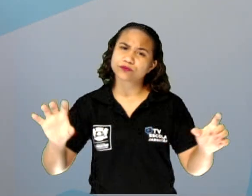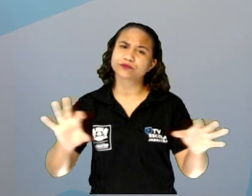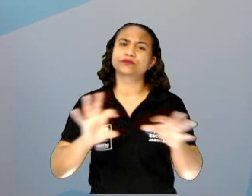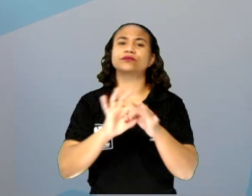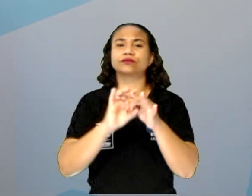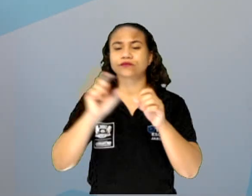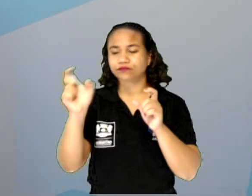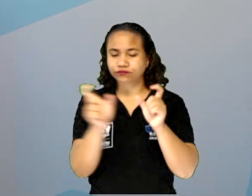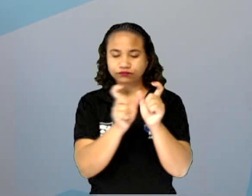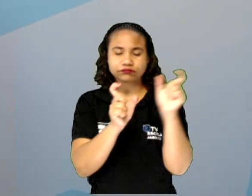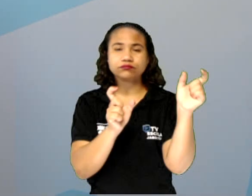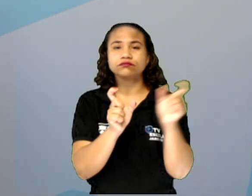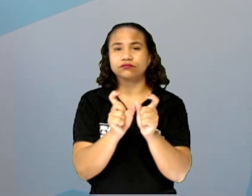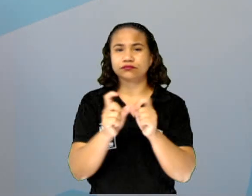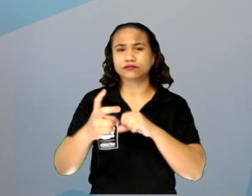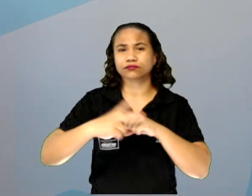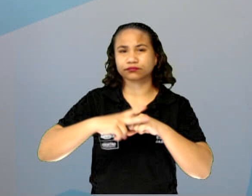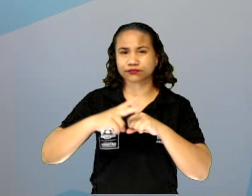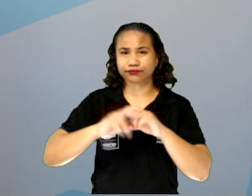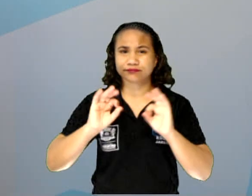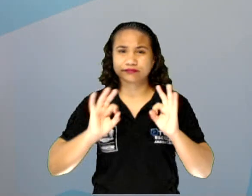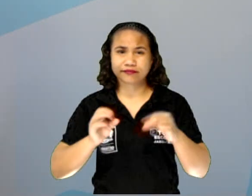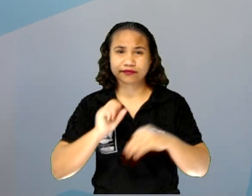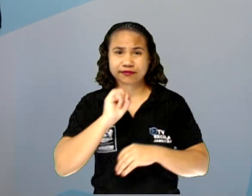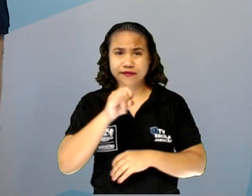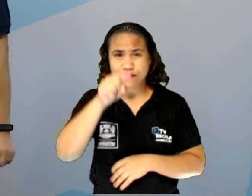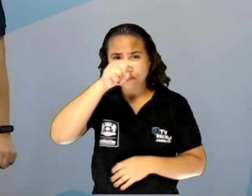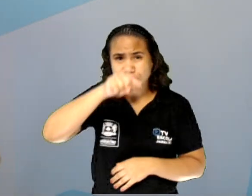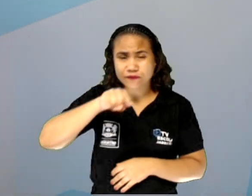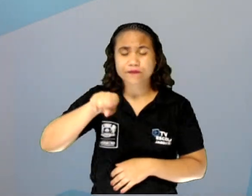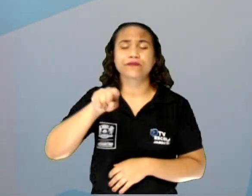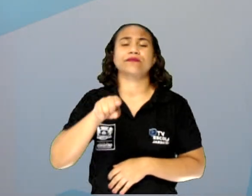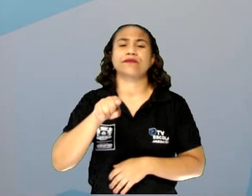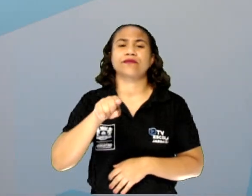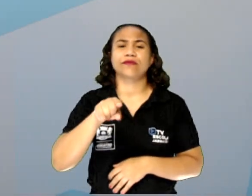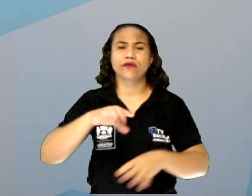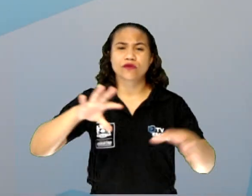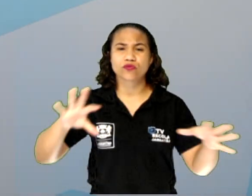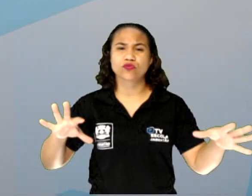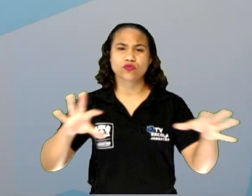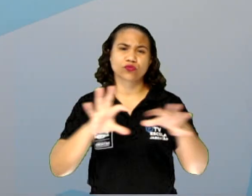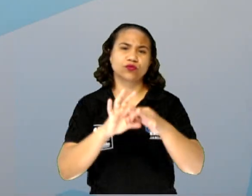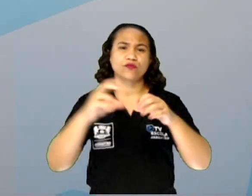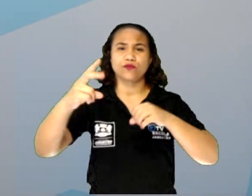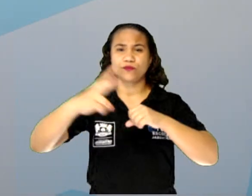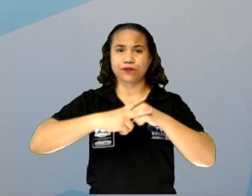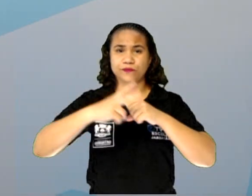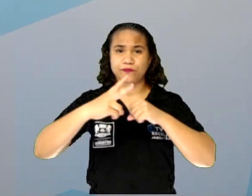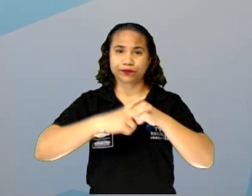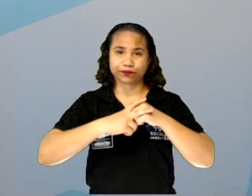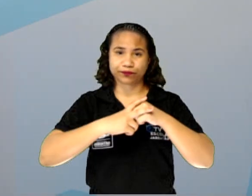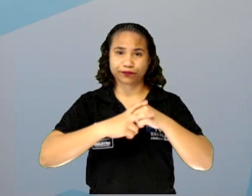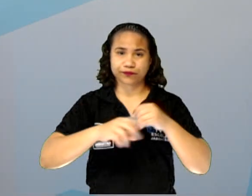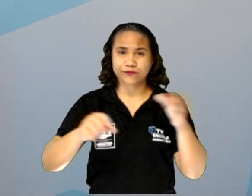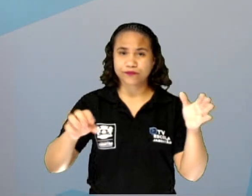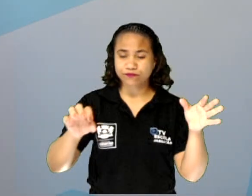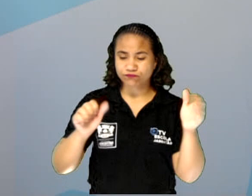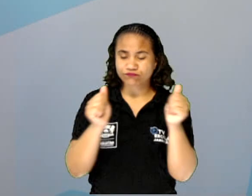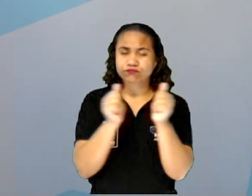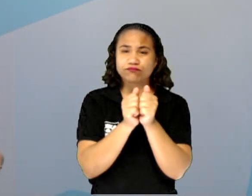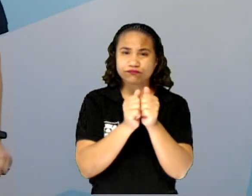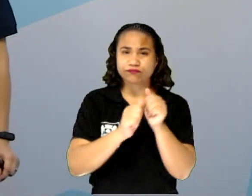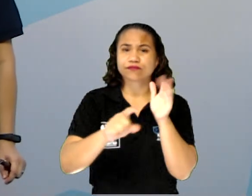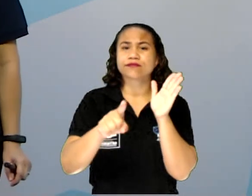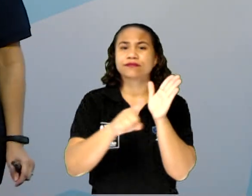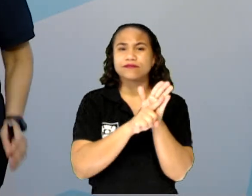com o verbo, certo? Se você juntar o verbo com a negação, aí